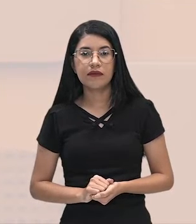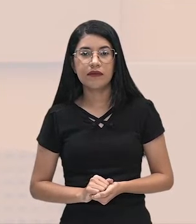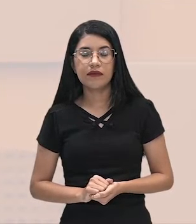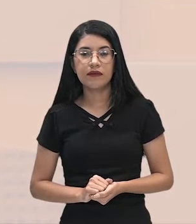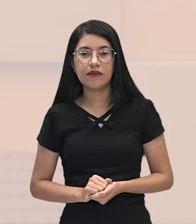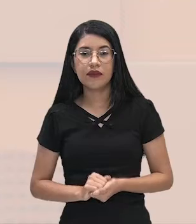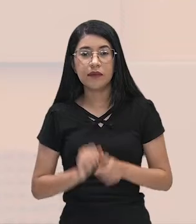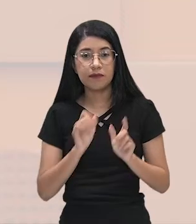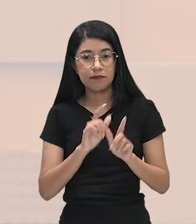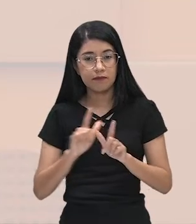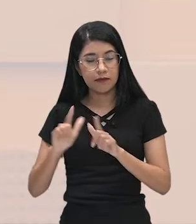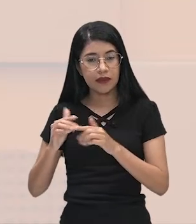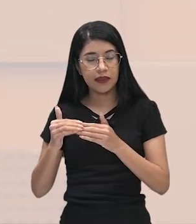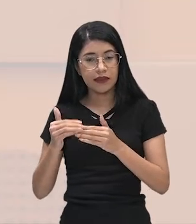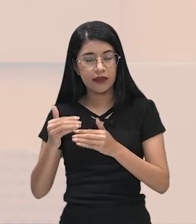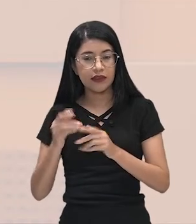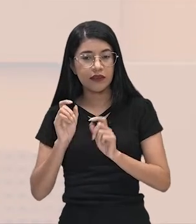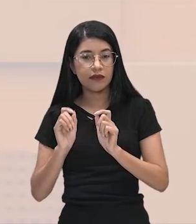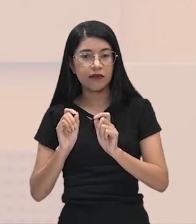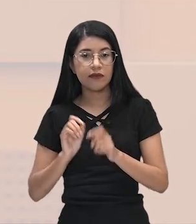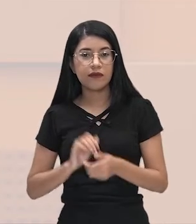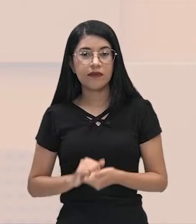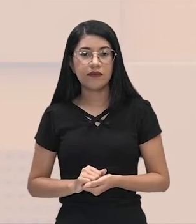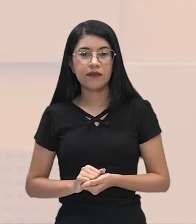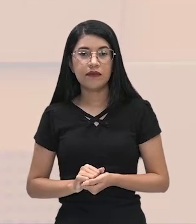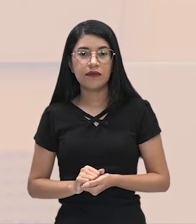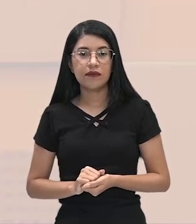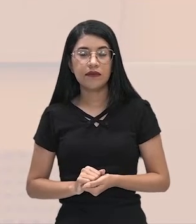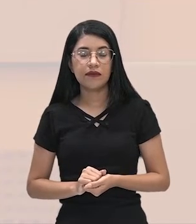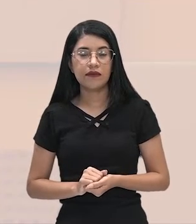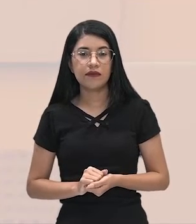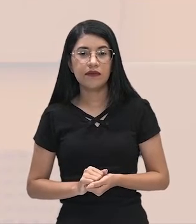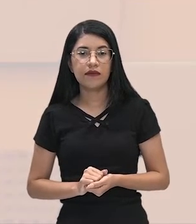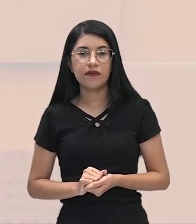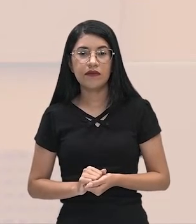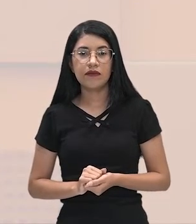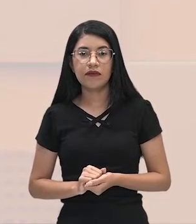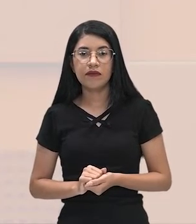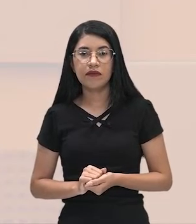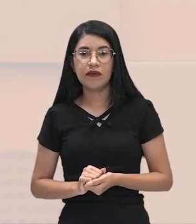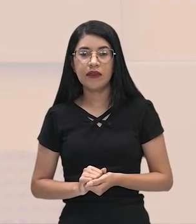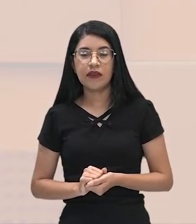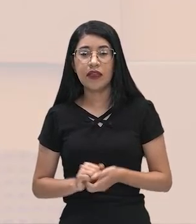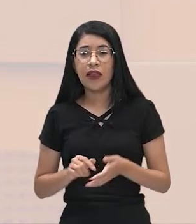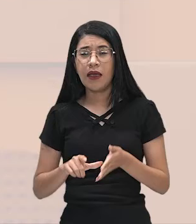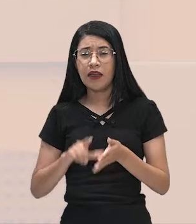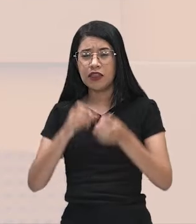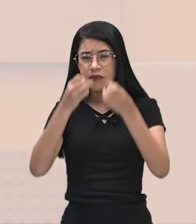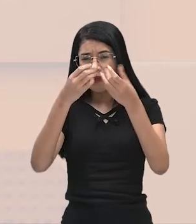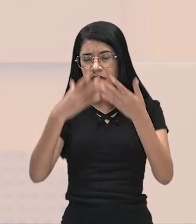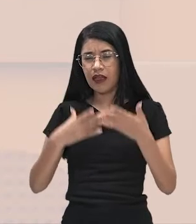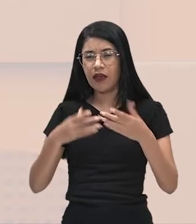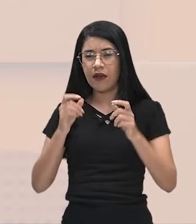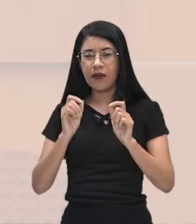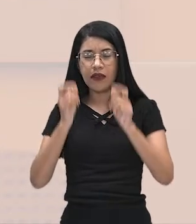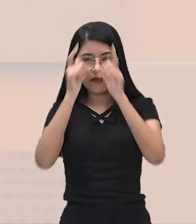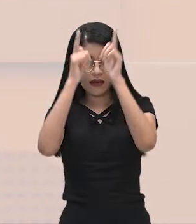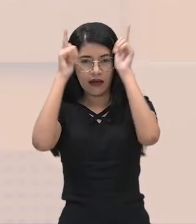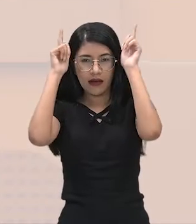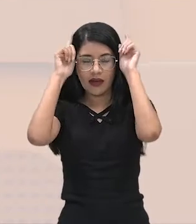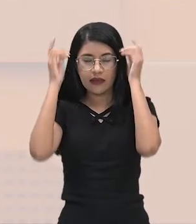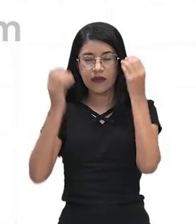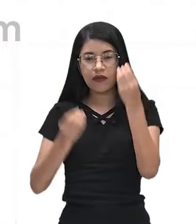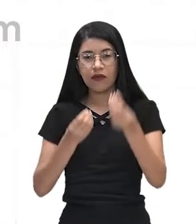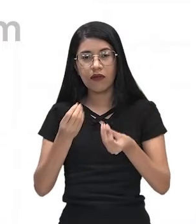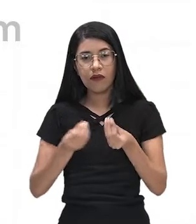cartela diz o seguinte, ó. Na Grécia Antiga, a gente vai analisar aí, neste primeiro momento, na Grécia Antiga.